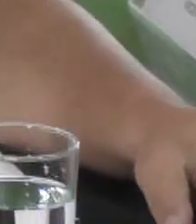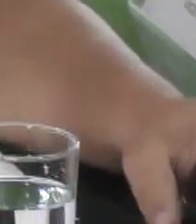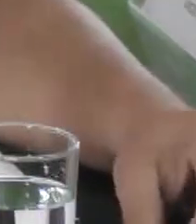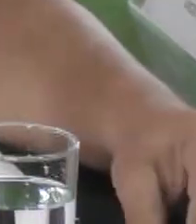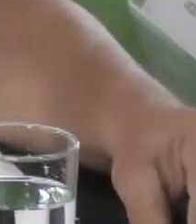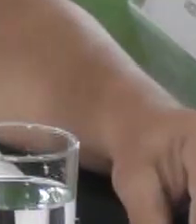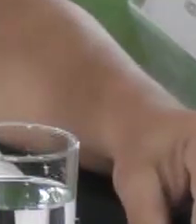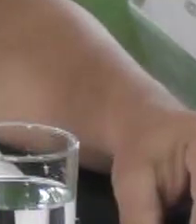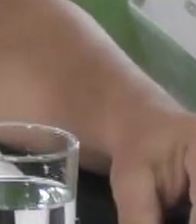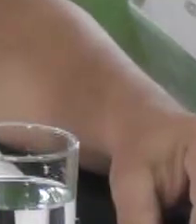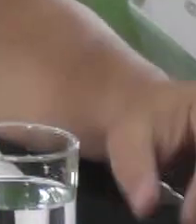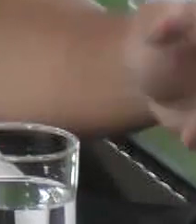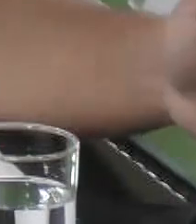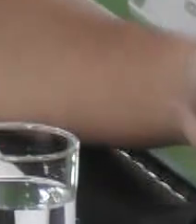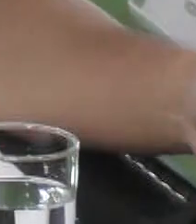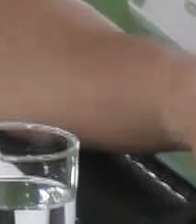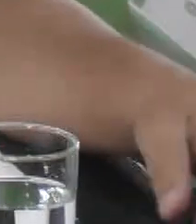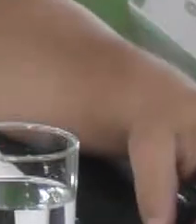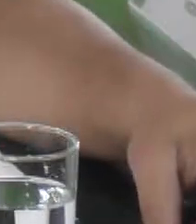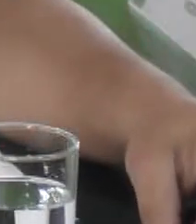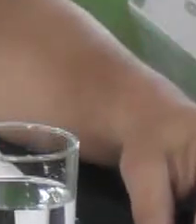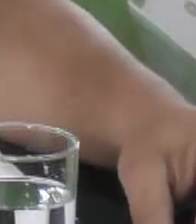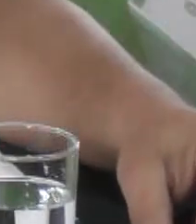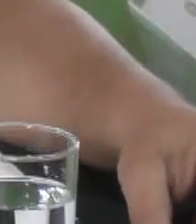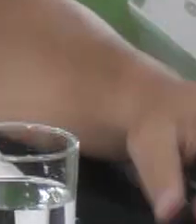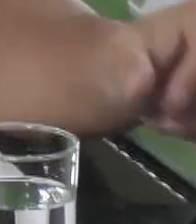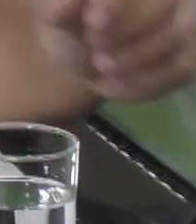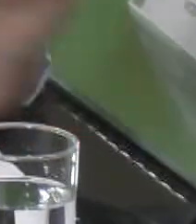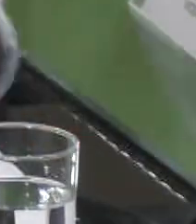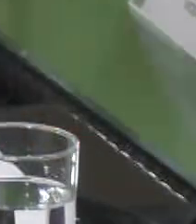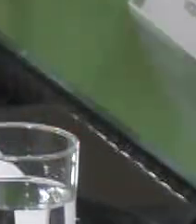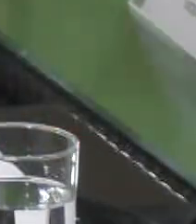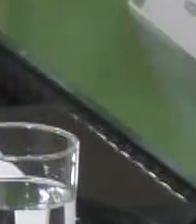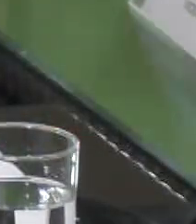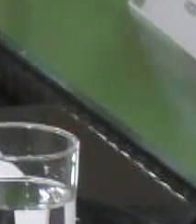apresentado pelo presidente da Casa, deputado André Siciliano, na semana passada.